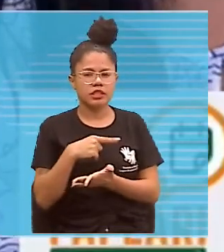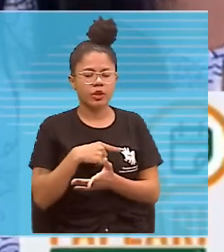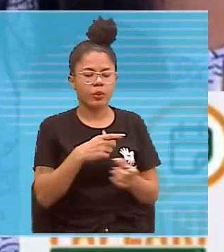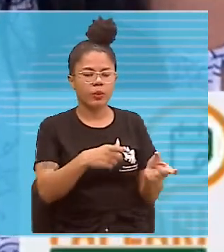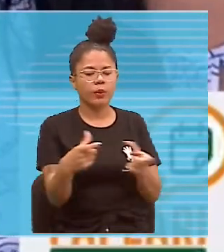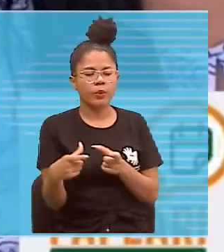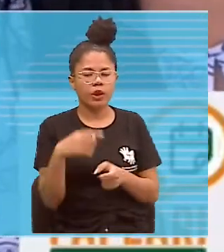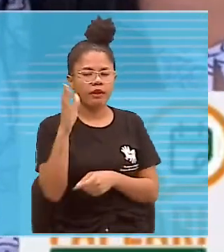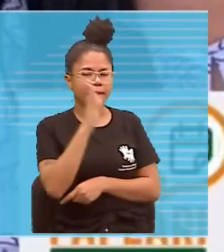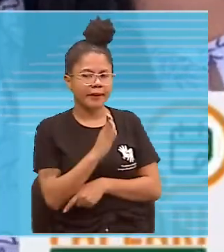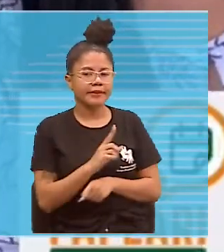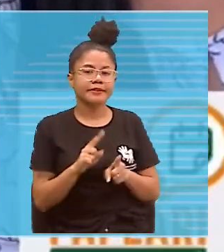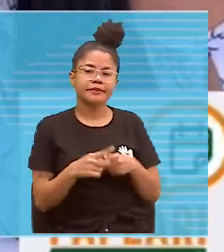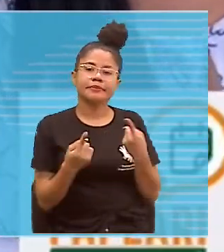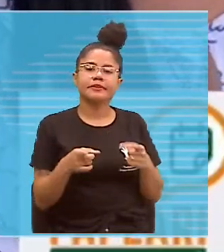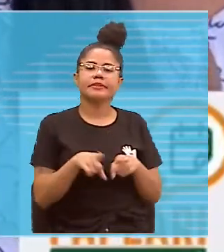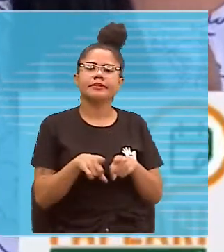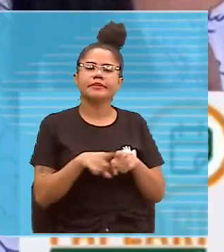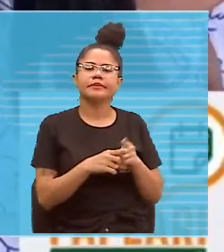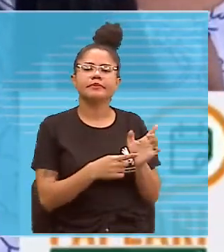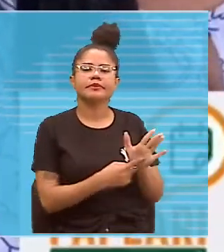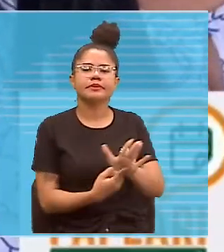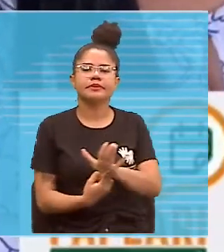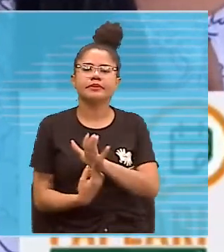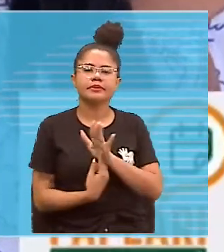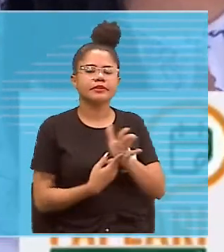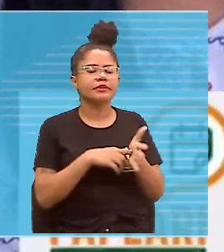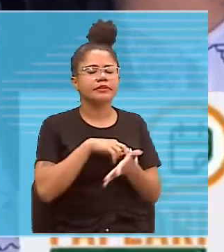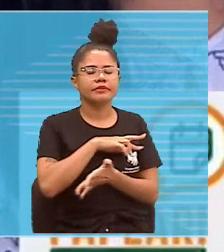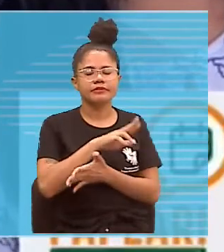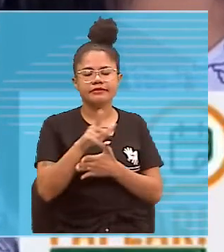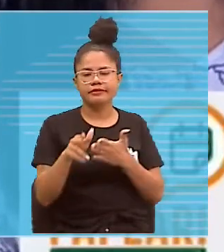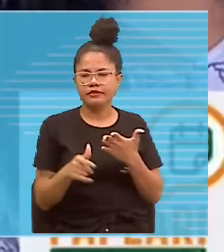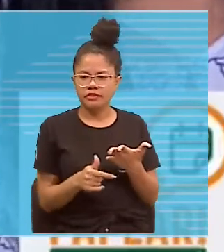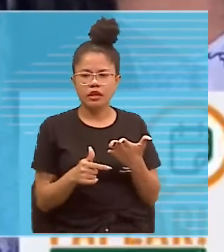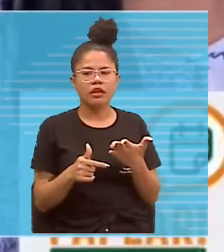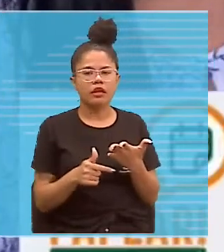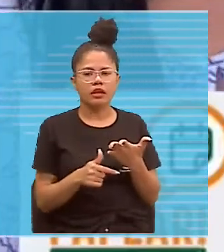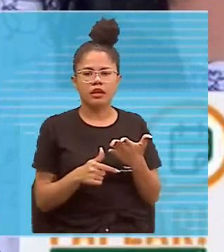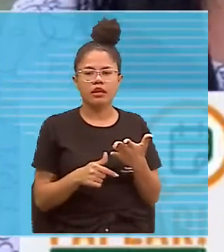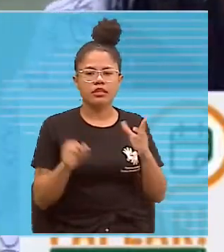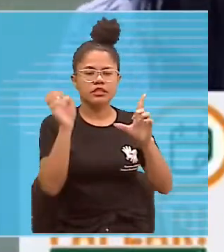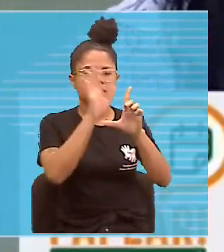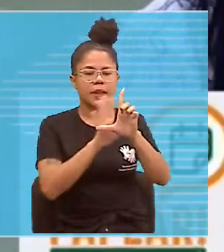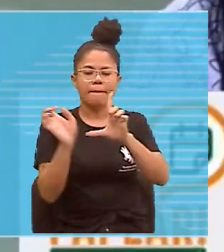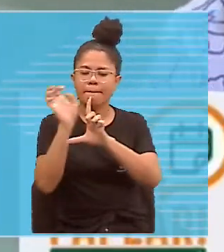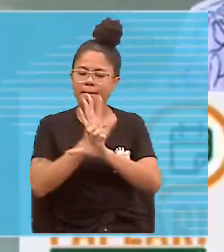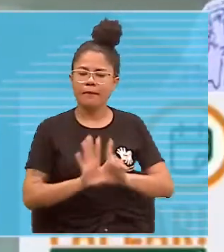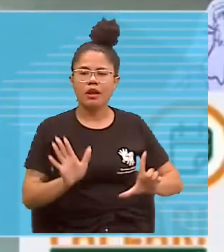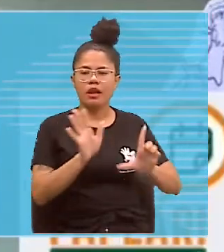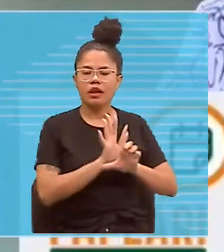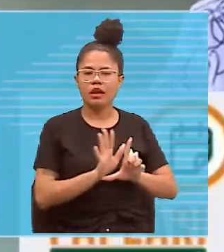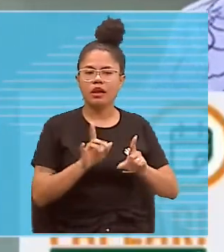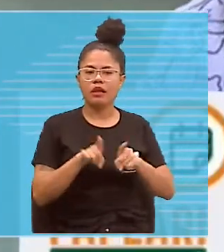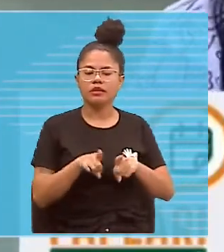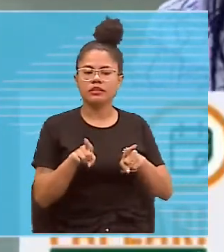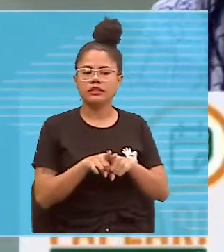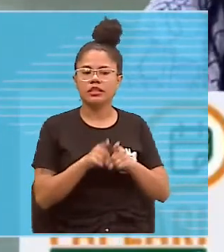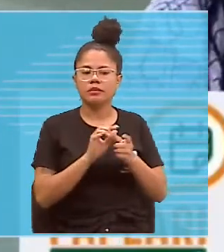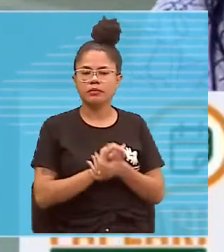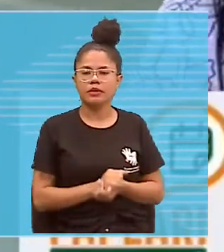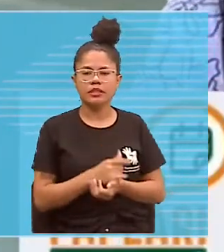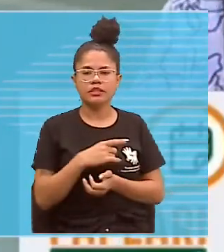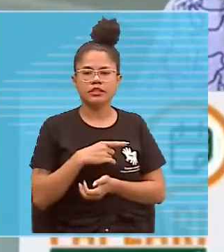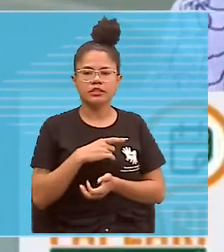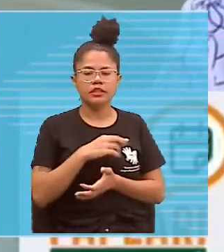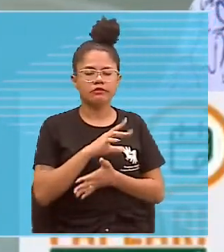à vontade para fazer esse trabalho, e foram resultados excelentes. E você percebeu diferença durante o